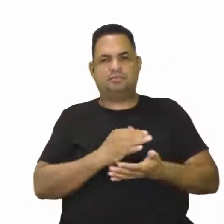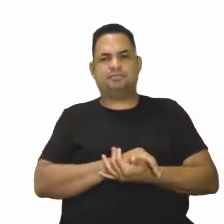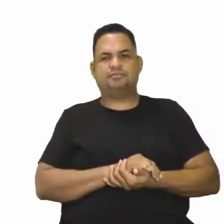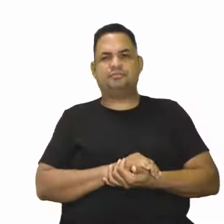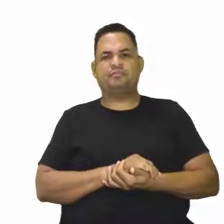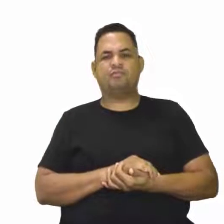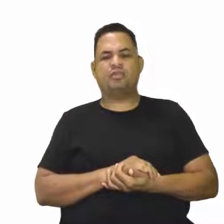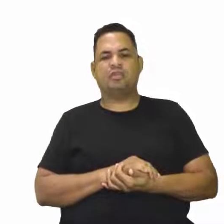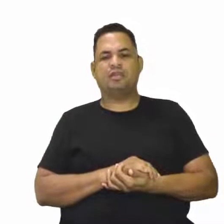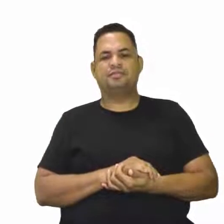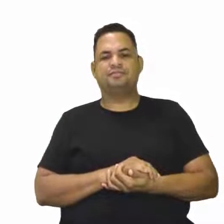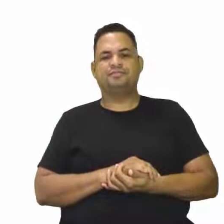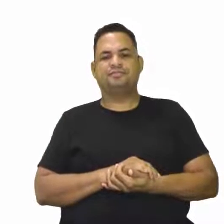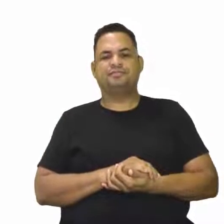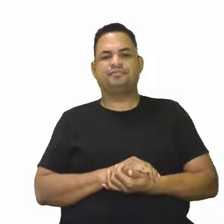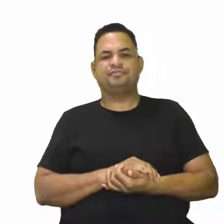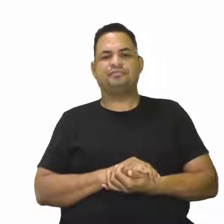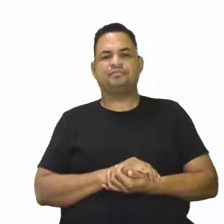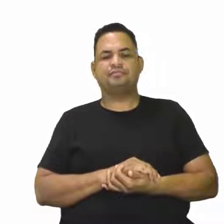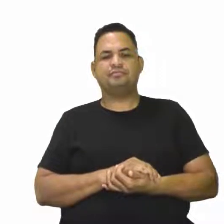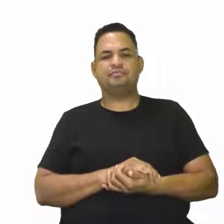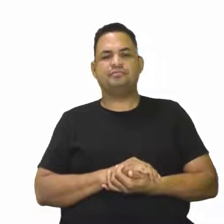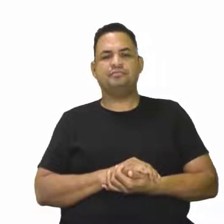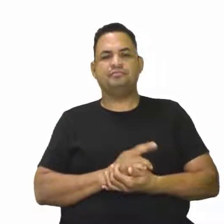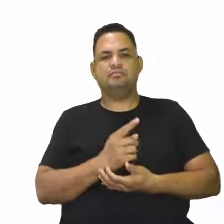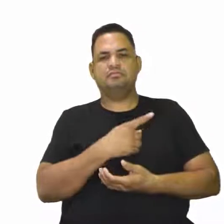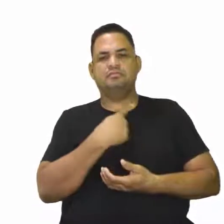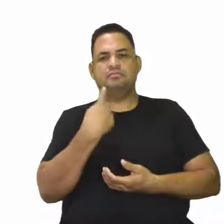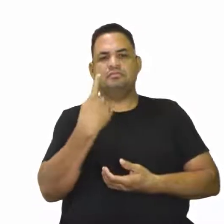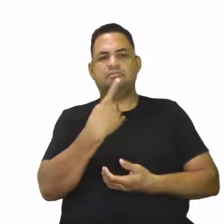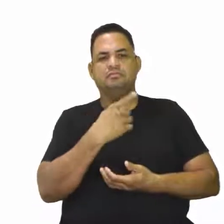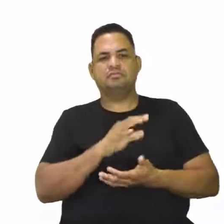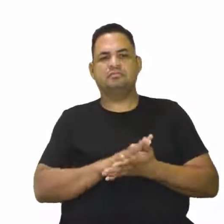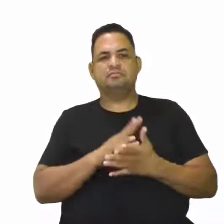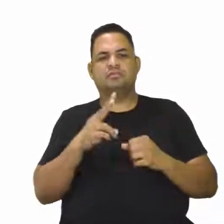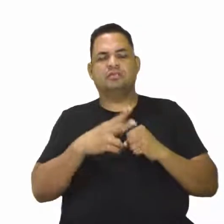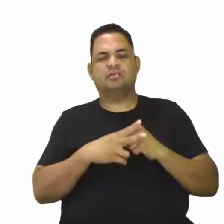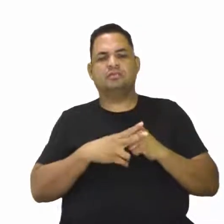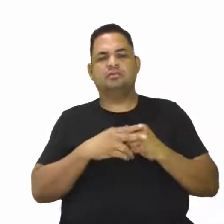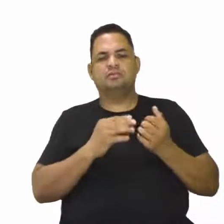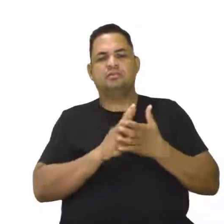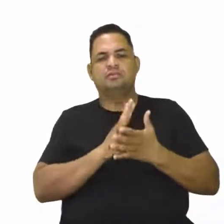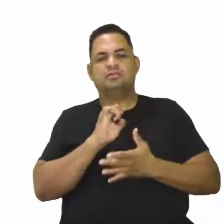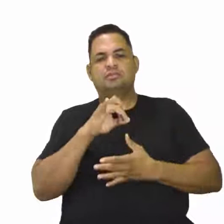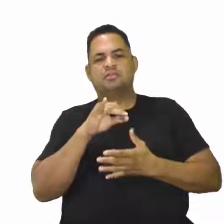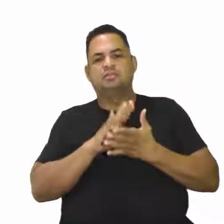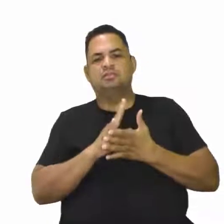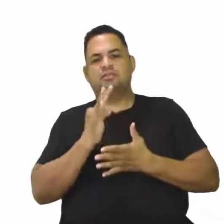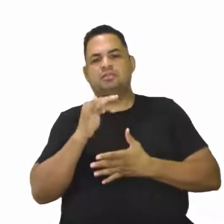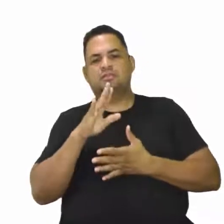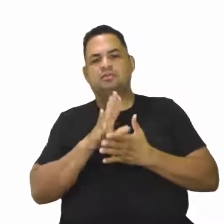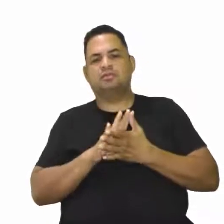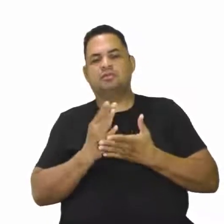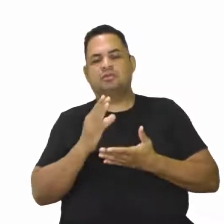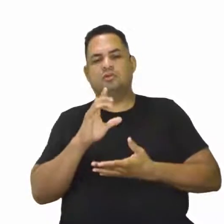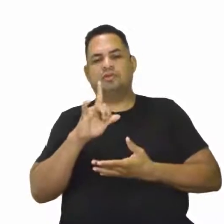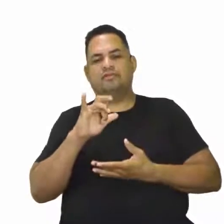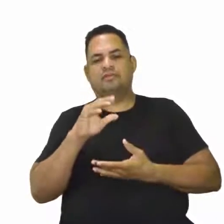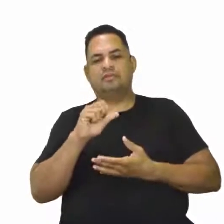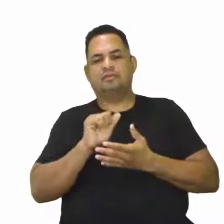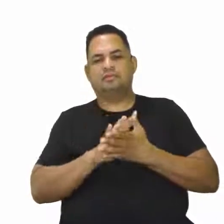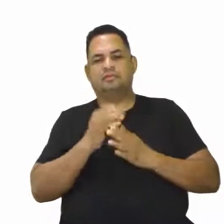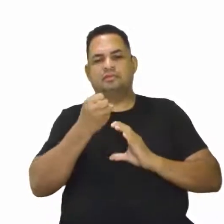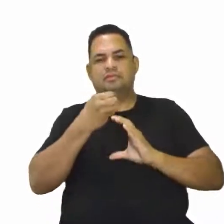né? Ele fala que nós utilizamos o verbo ser, ter ou levar. E aí tem